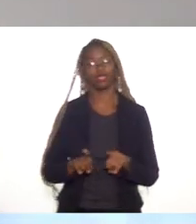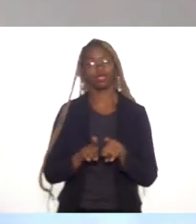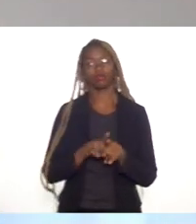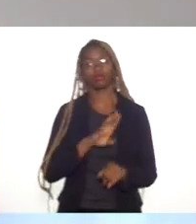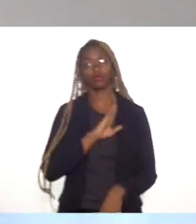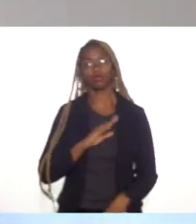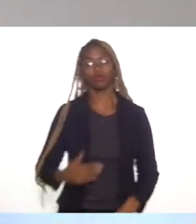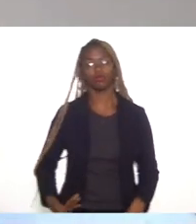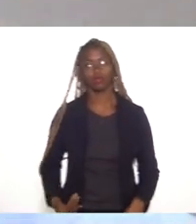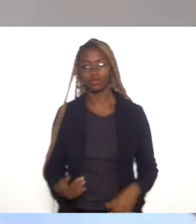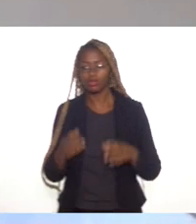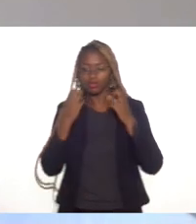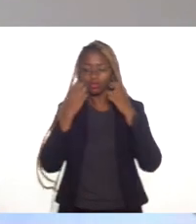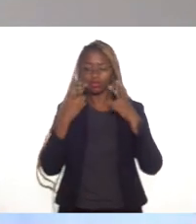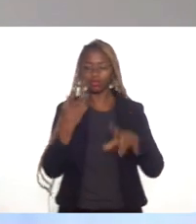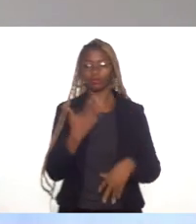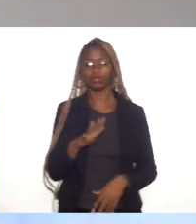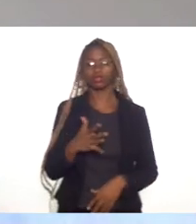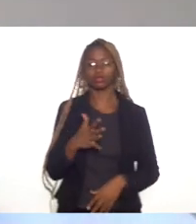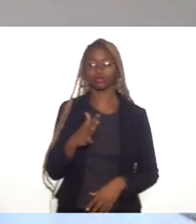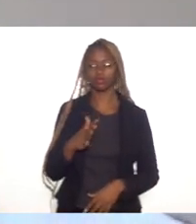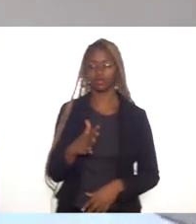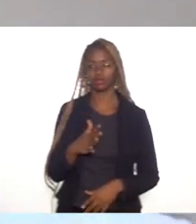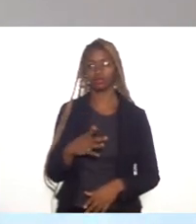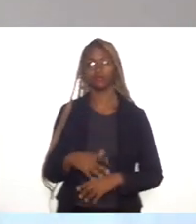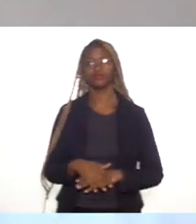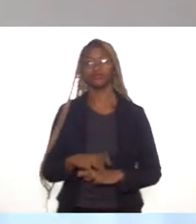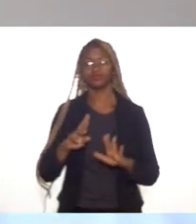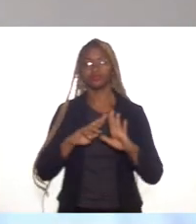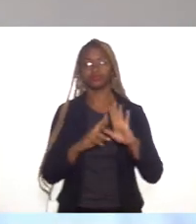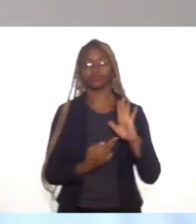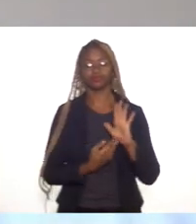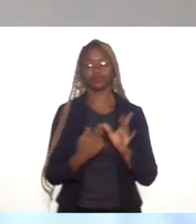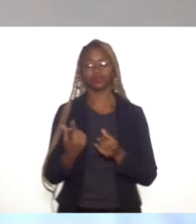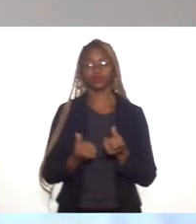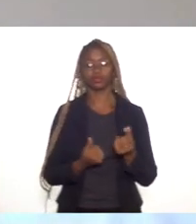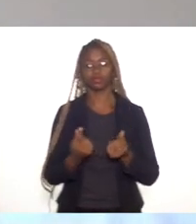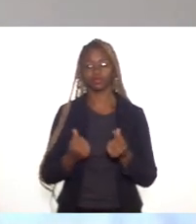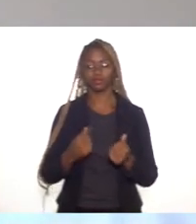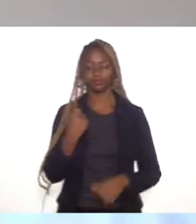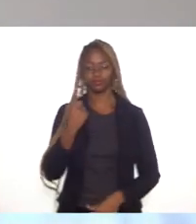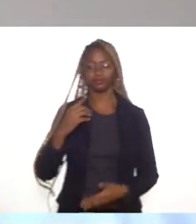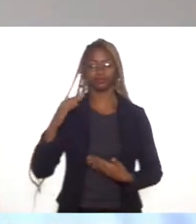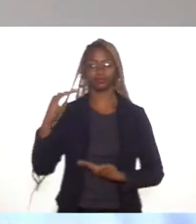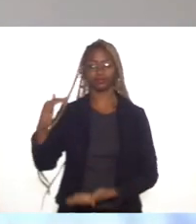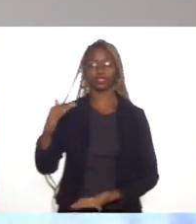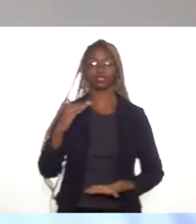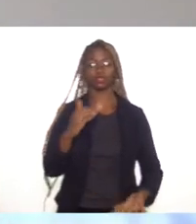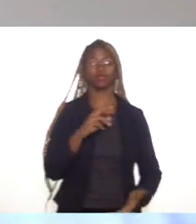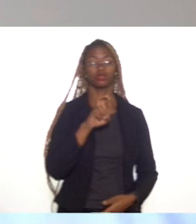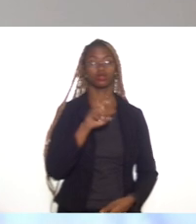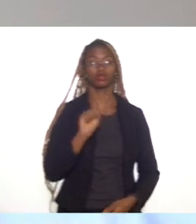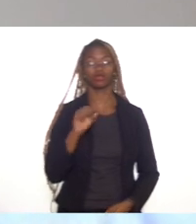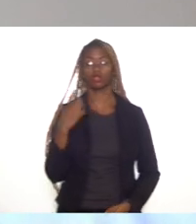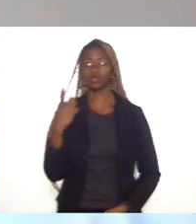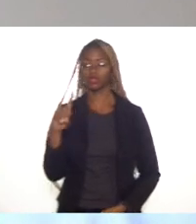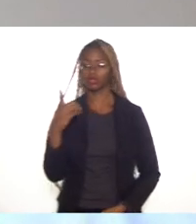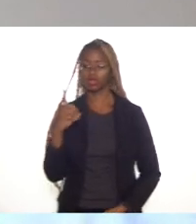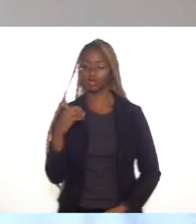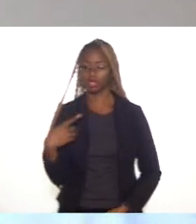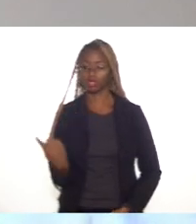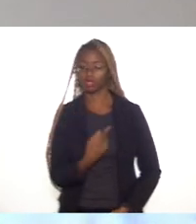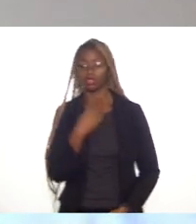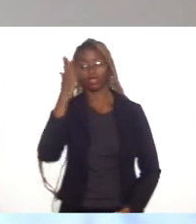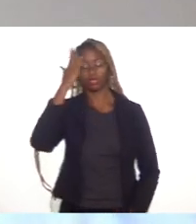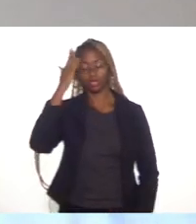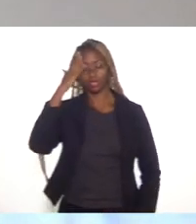previsão para projetar as suas diretrizes orçamentárias de um barril a 58 dólares. Nós já chegamos, já